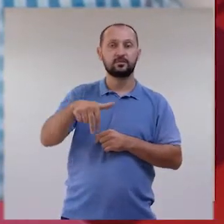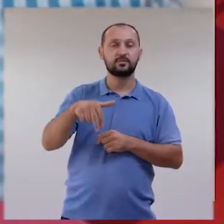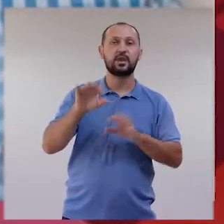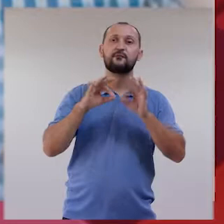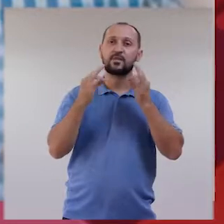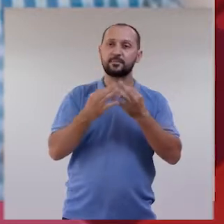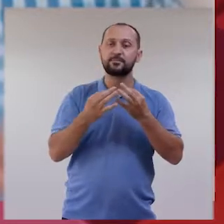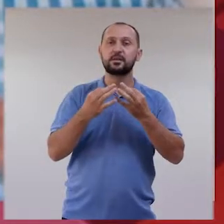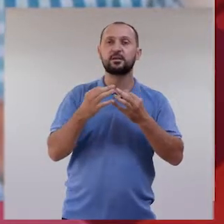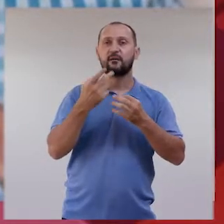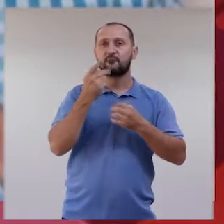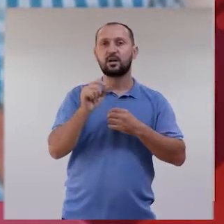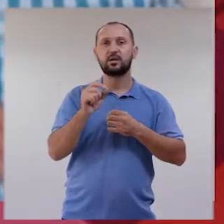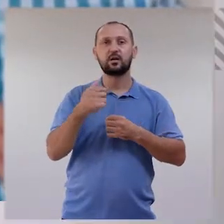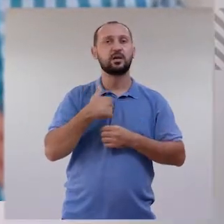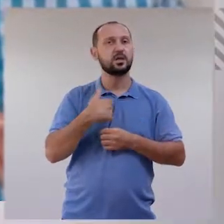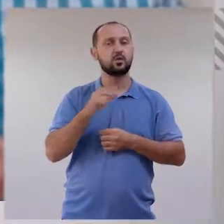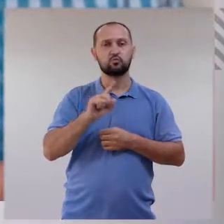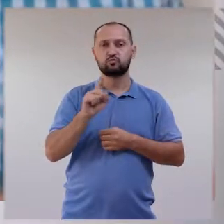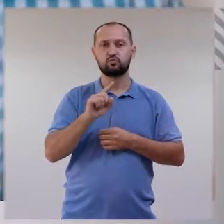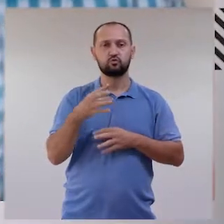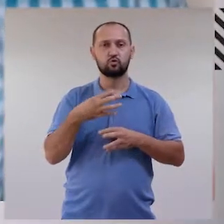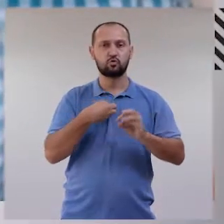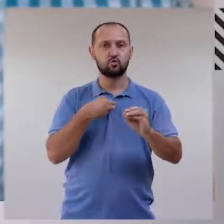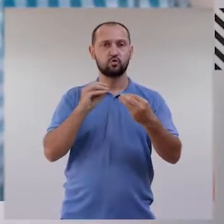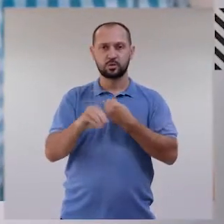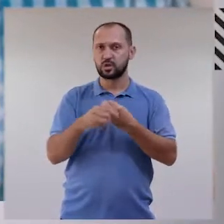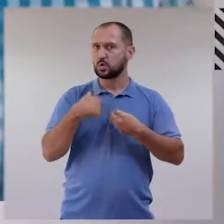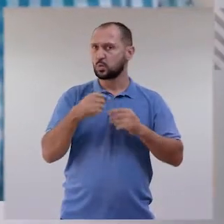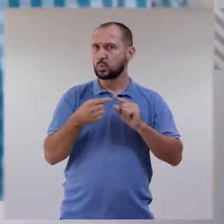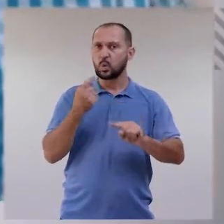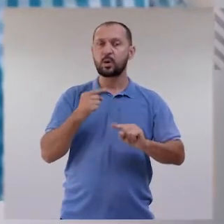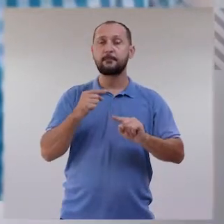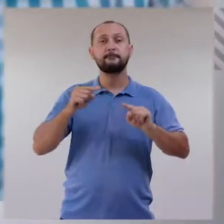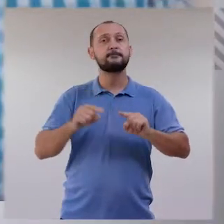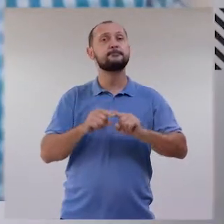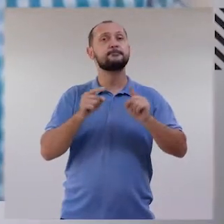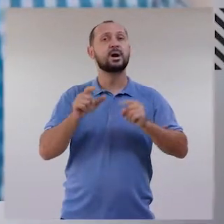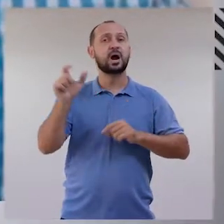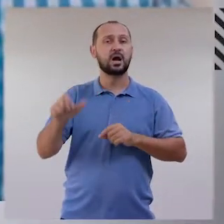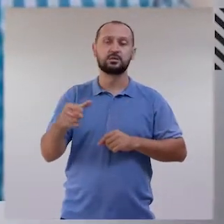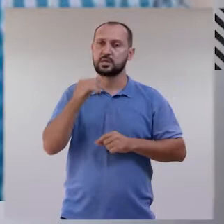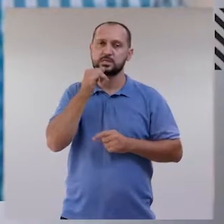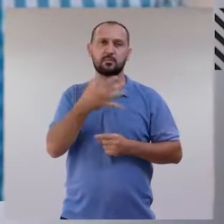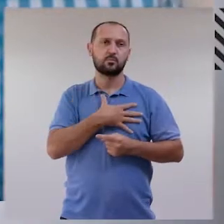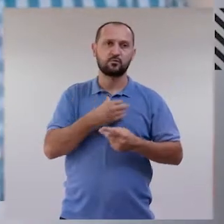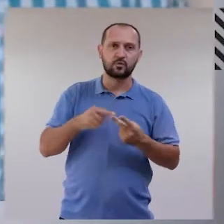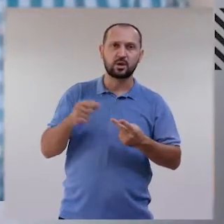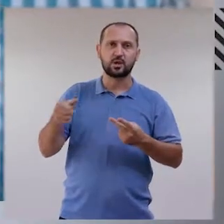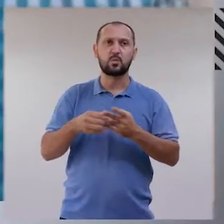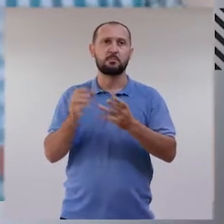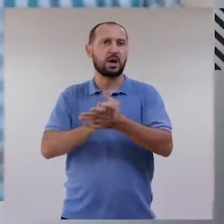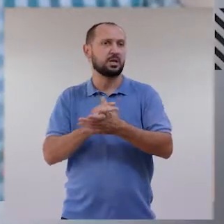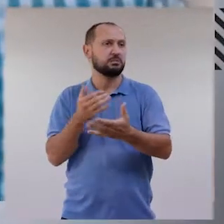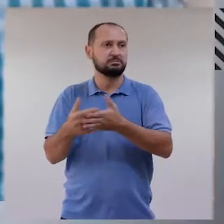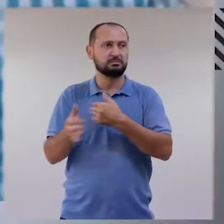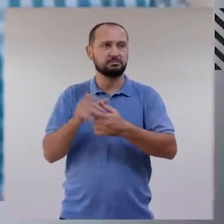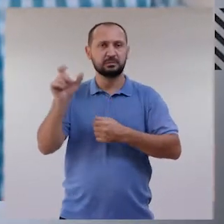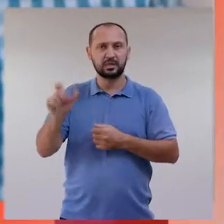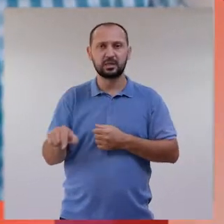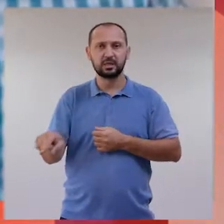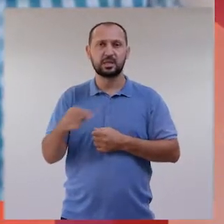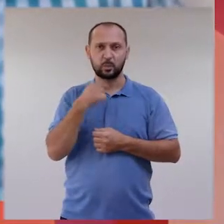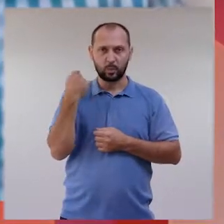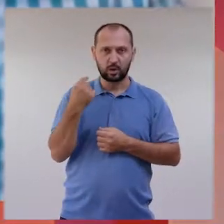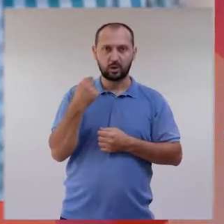a família doa. Mesmo a família às vezes diz, olha, eu não sou doadora, eu não concordo. Porém, meu filho, meu marido, seja lá